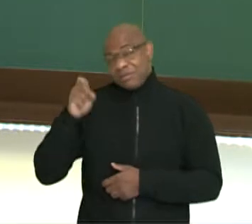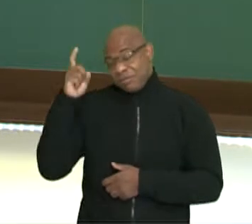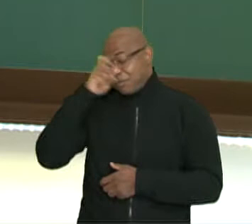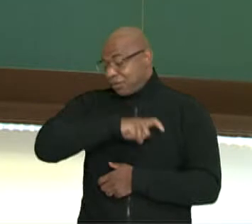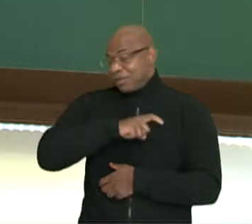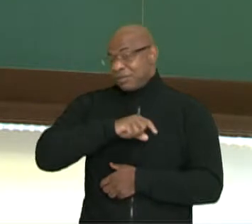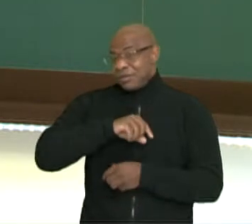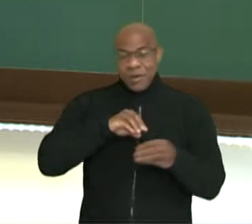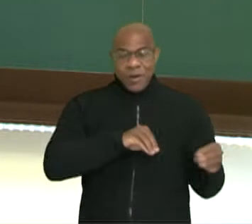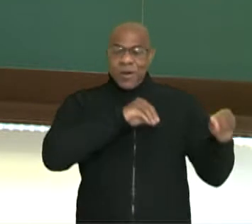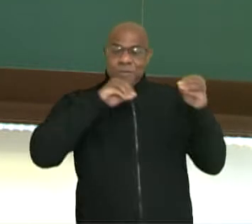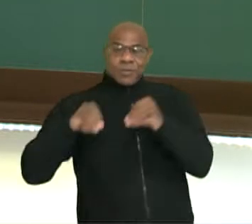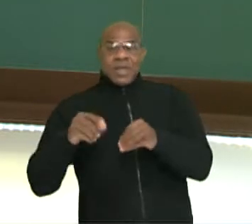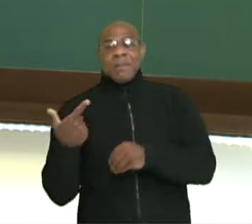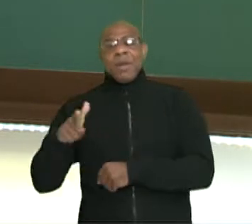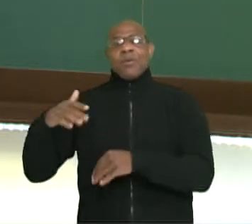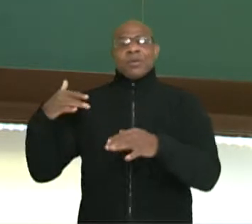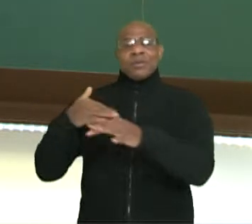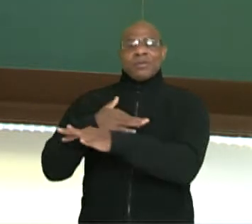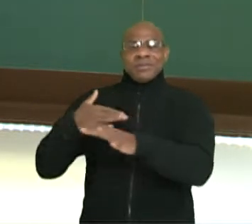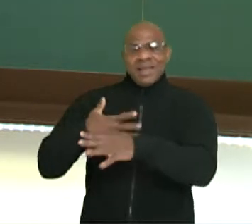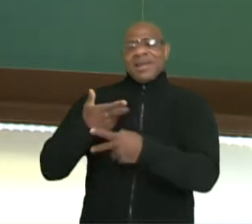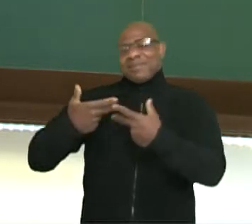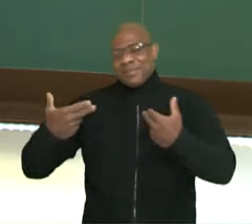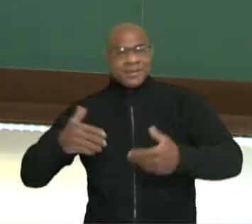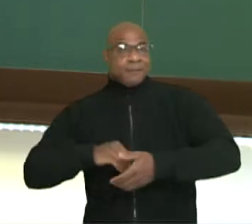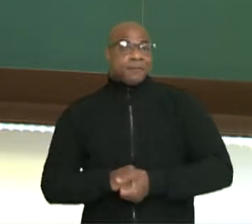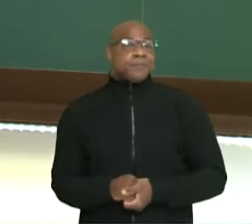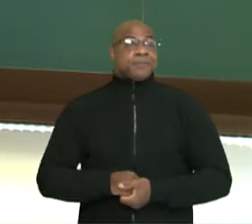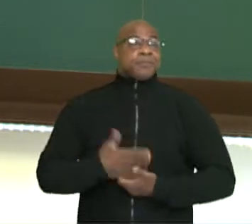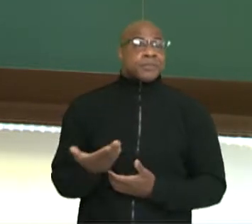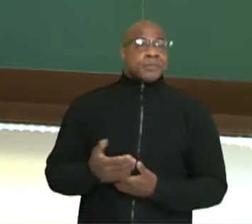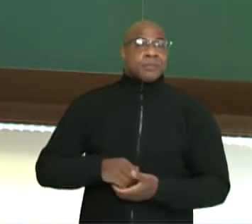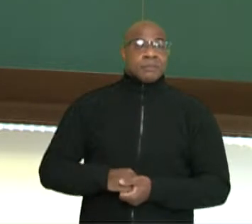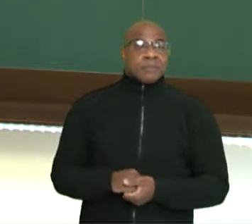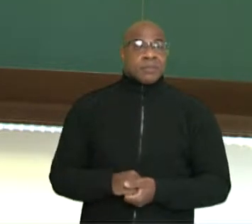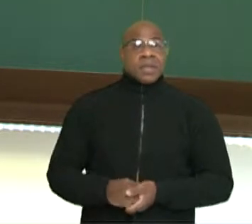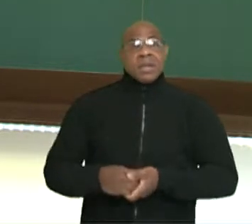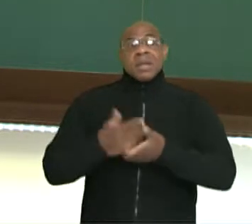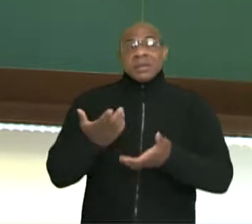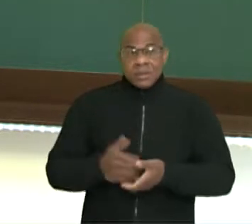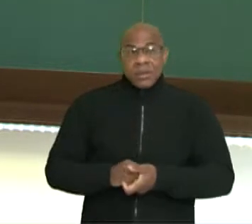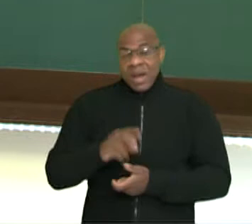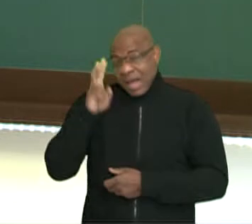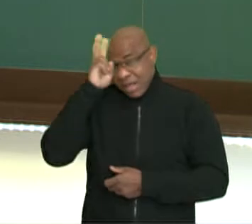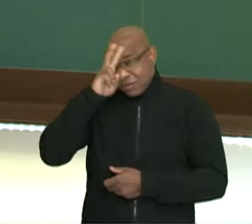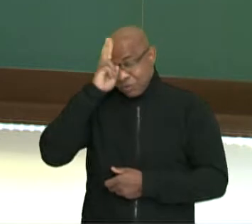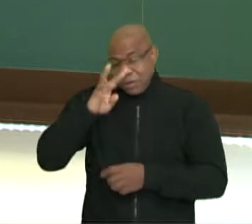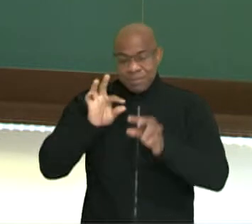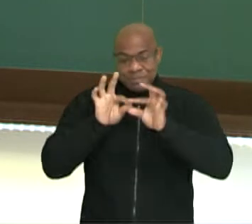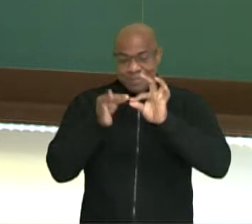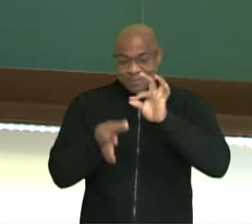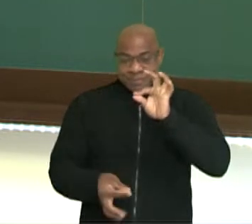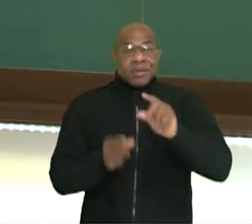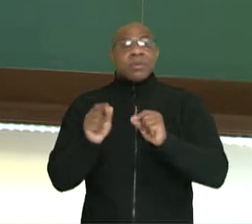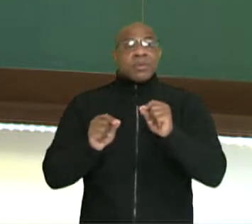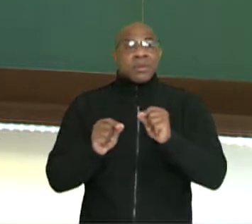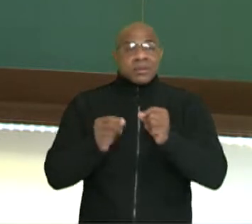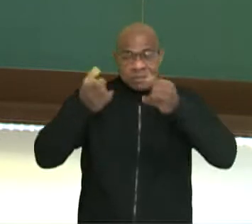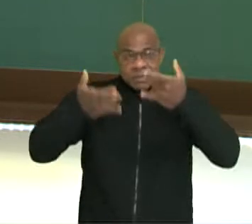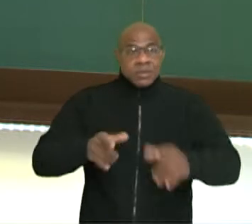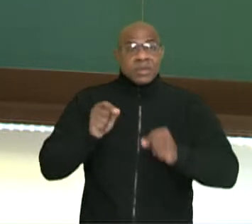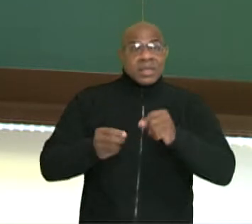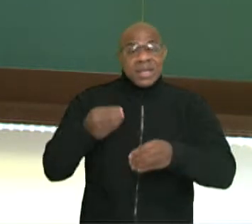esse novo, esse acostumar com o novo. Então, olha lá, o enredo se desenrola, olha que legal, gente, dentro